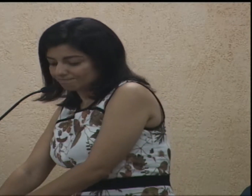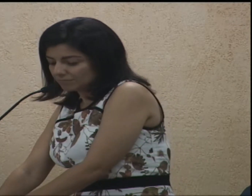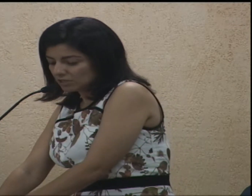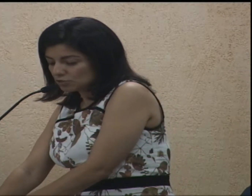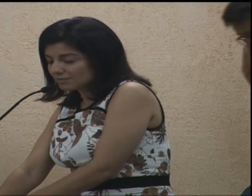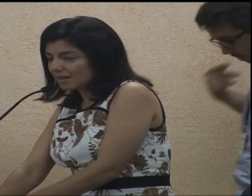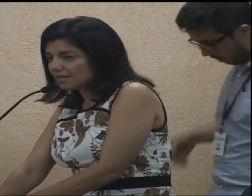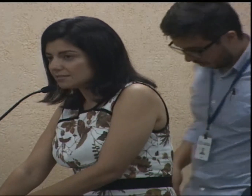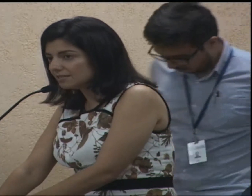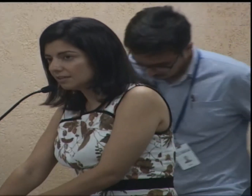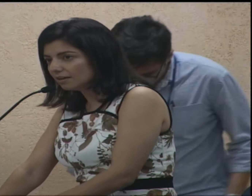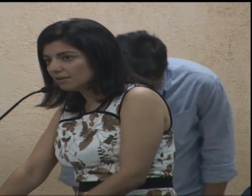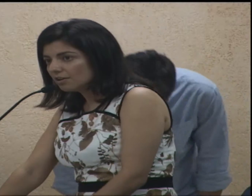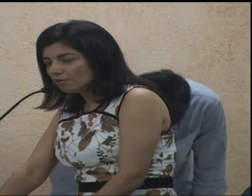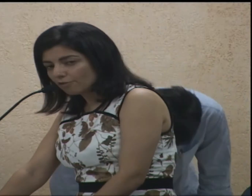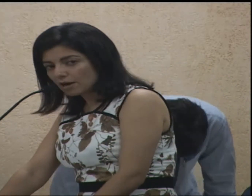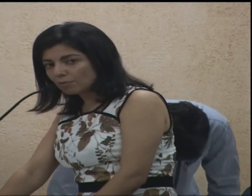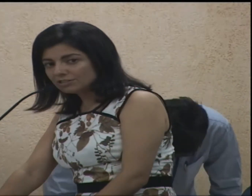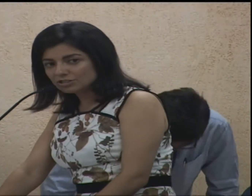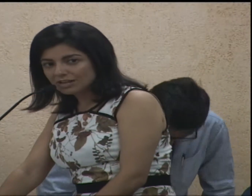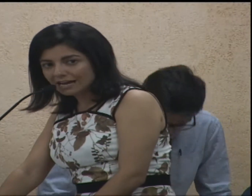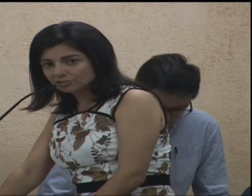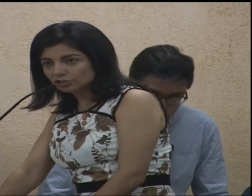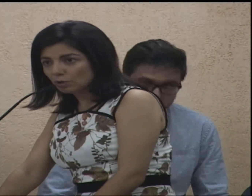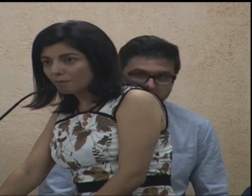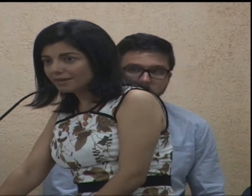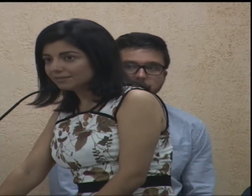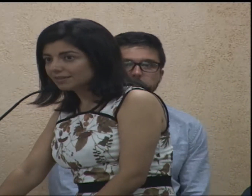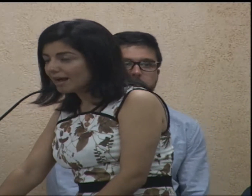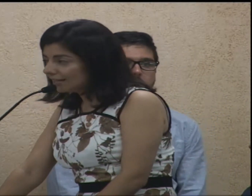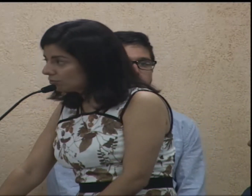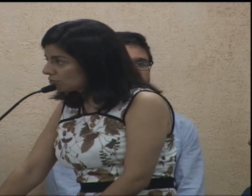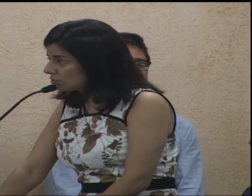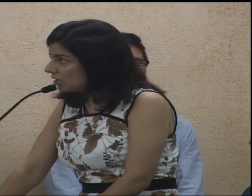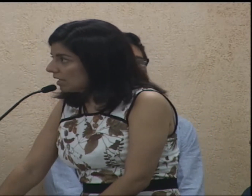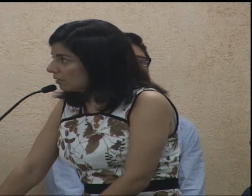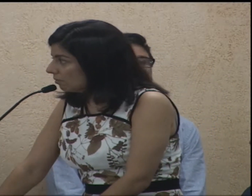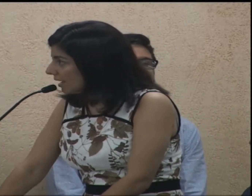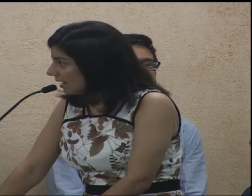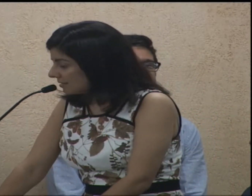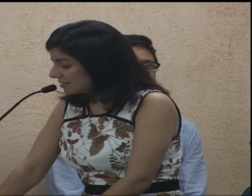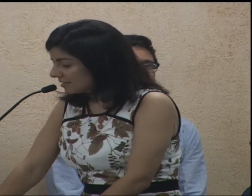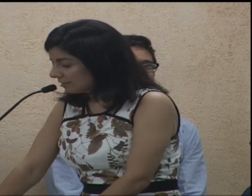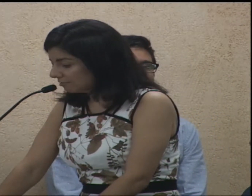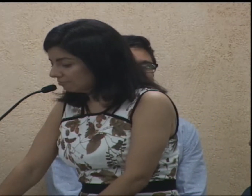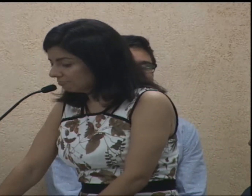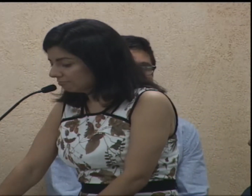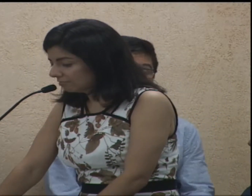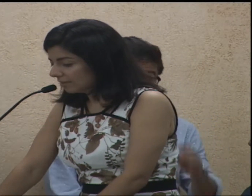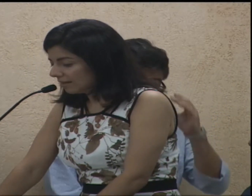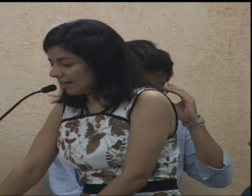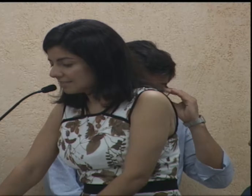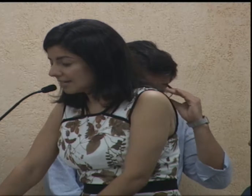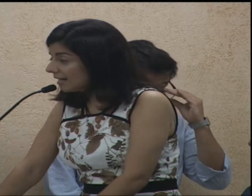me deixou estarrecida foi a quantidade de comentários com relação